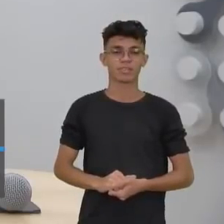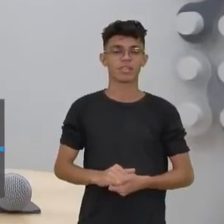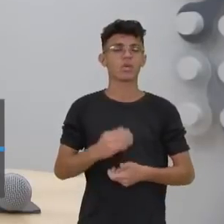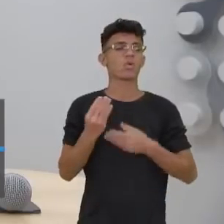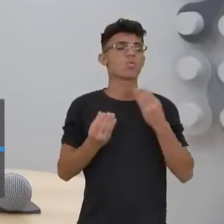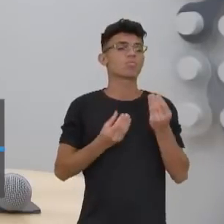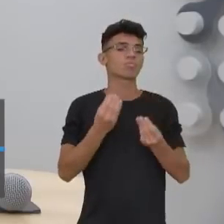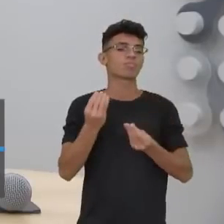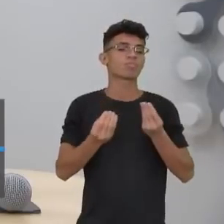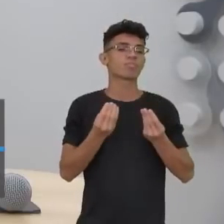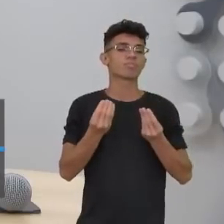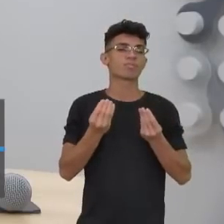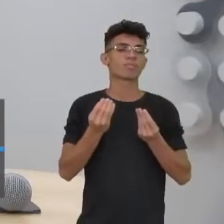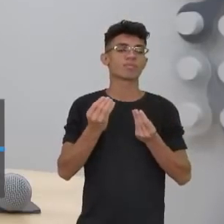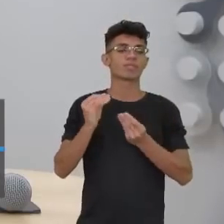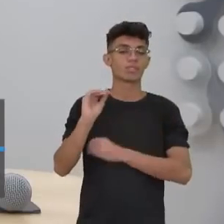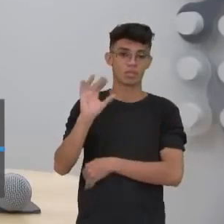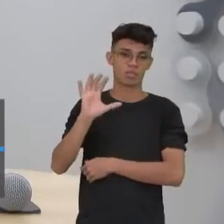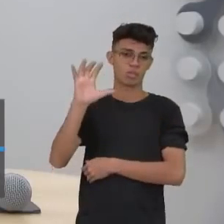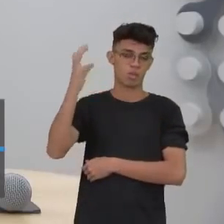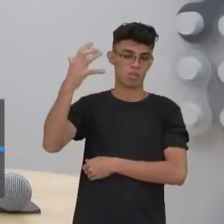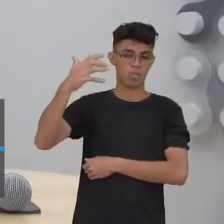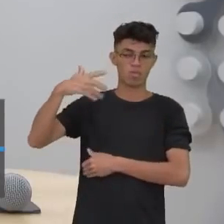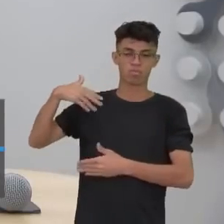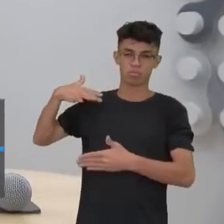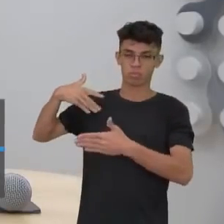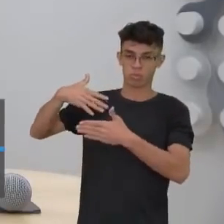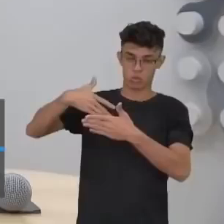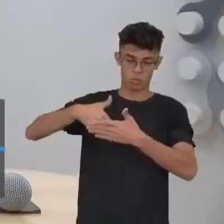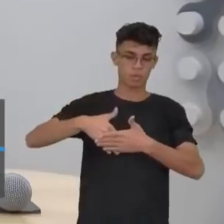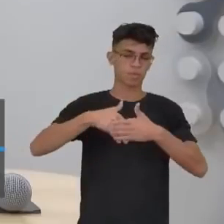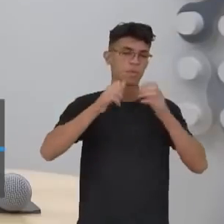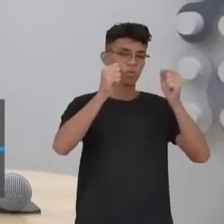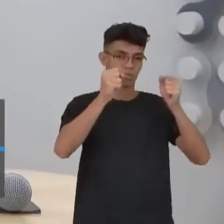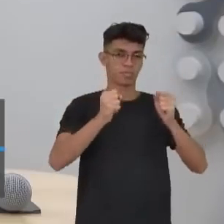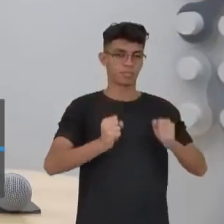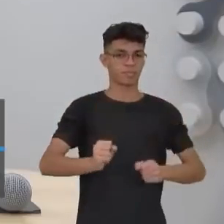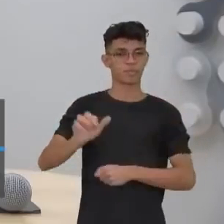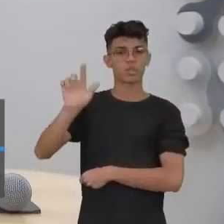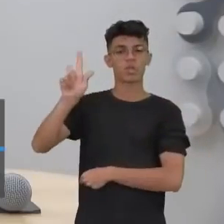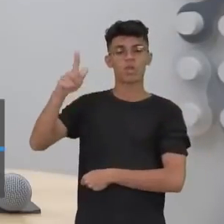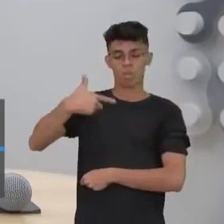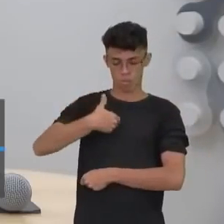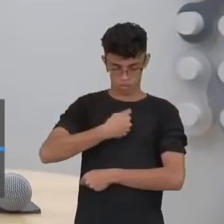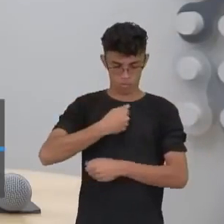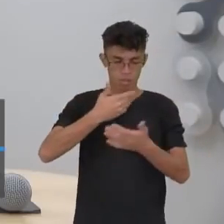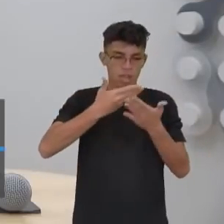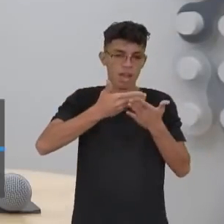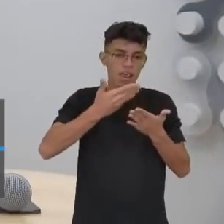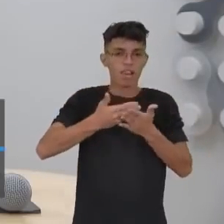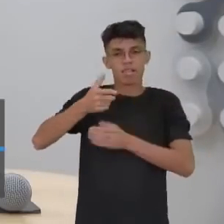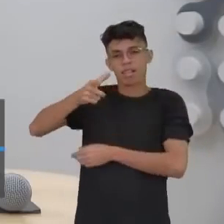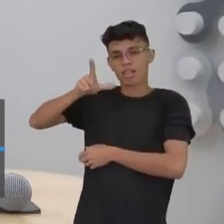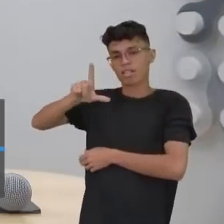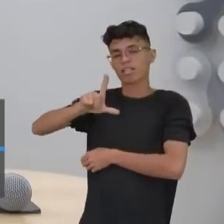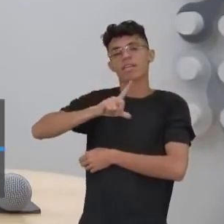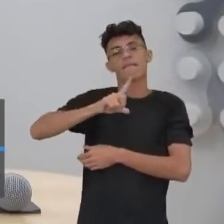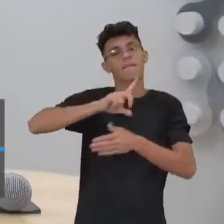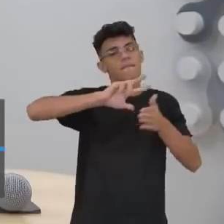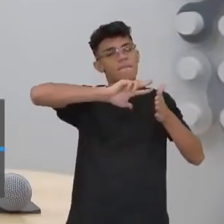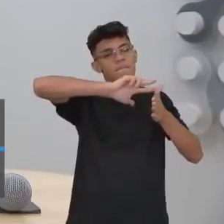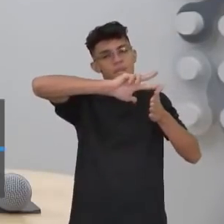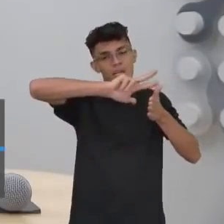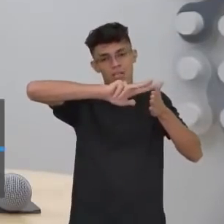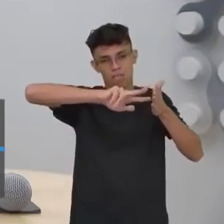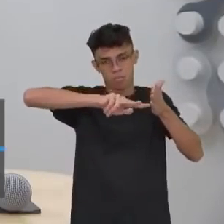que foi essa marcha, essa chegada do Getúlio Vargas ao poder. A gente viu na aula passada que existiram vários movimentos ali,